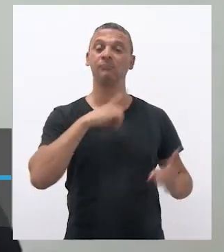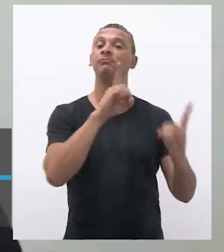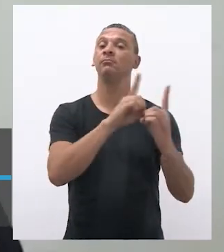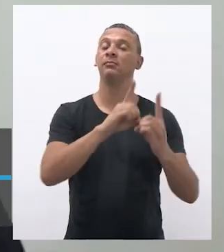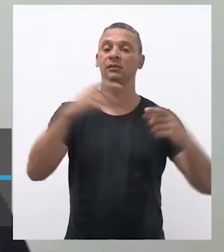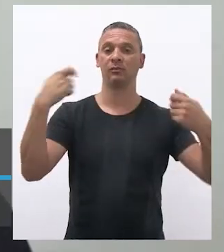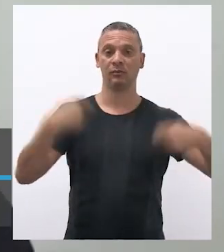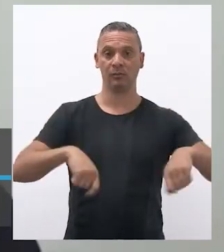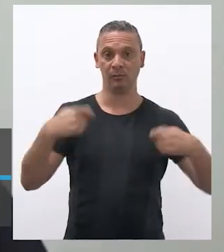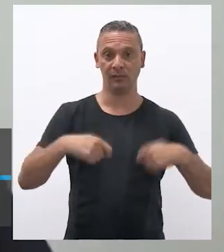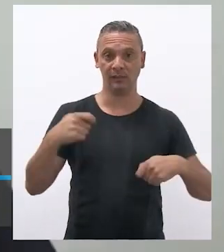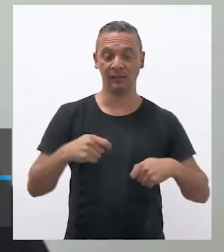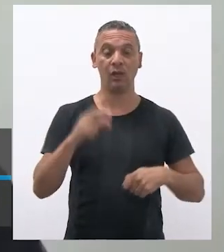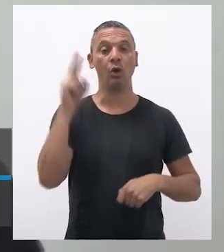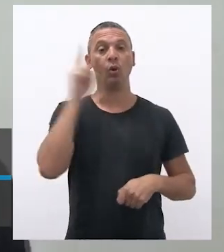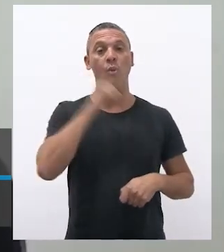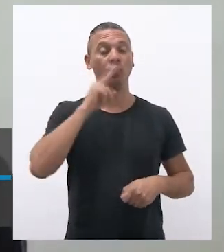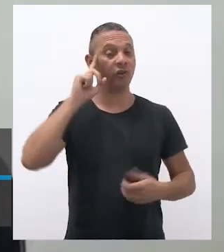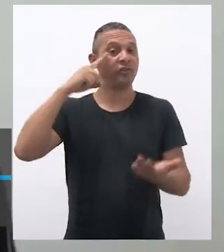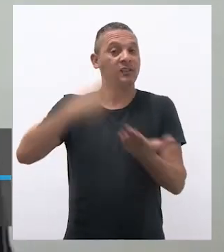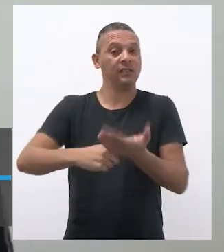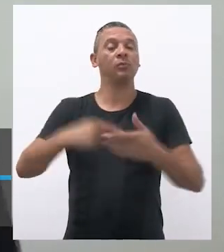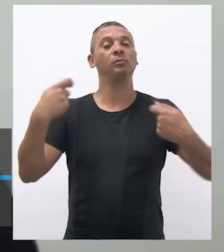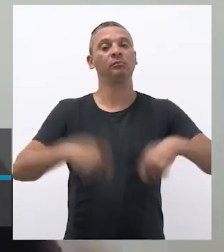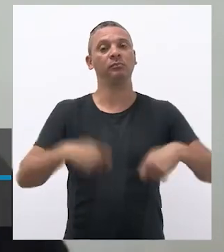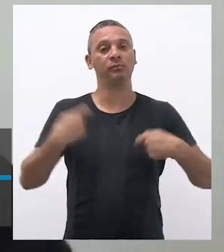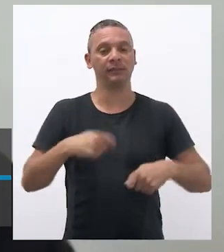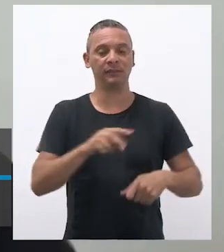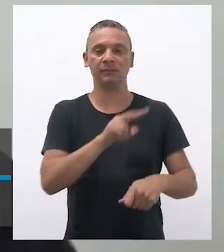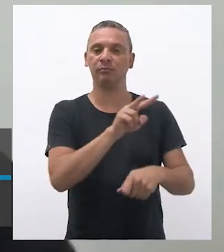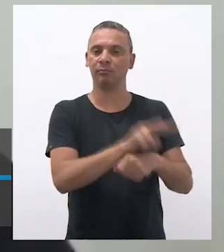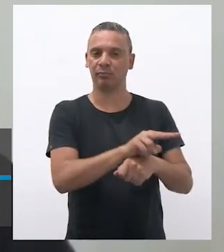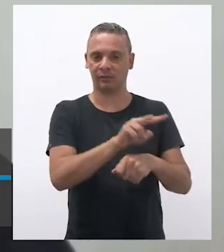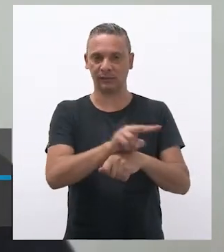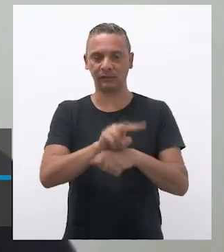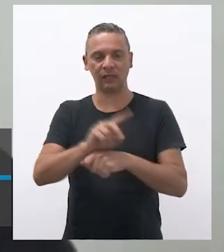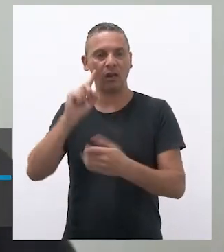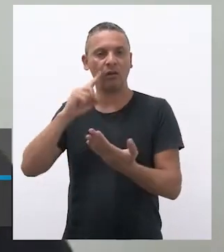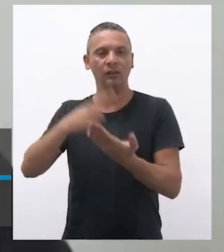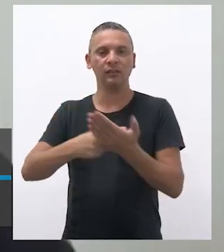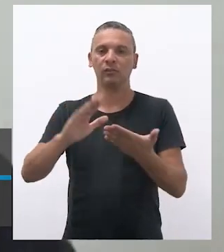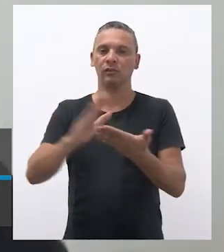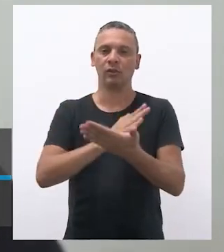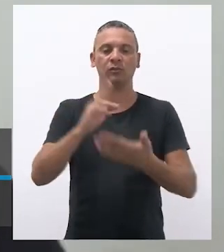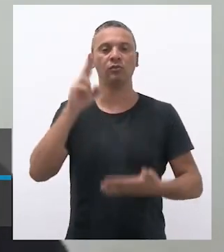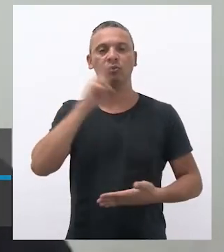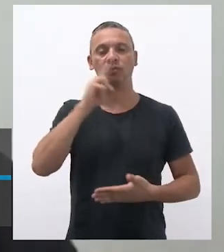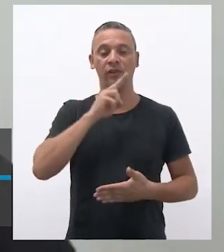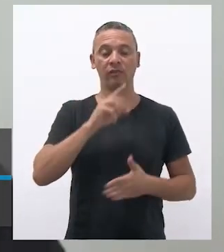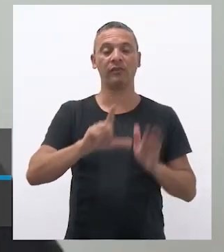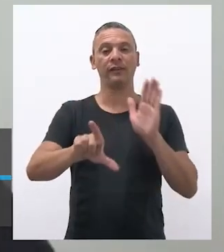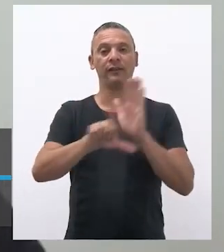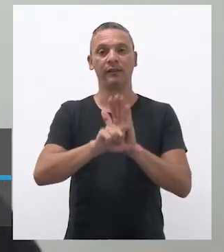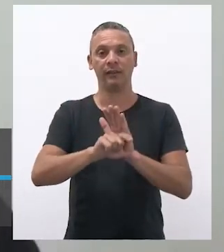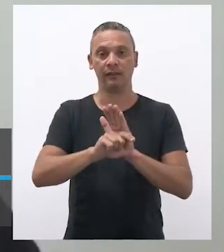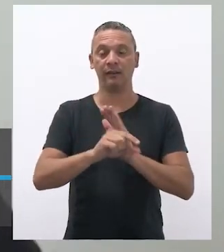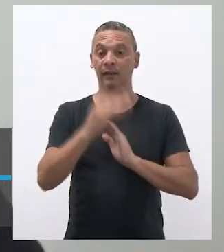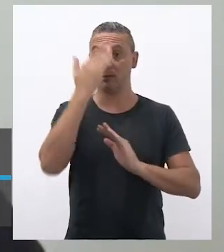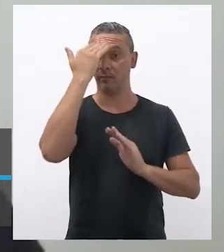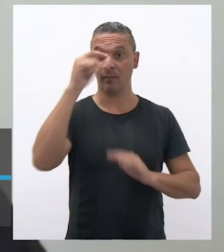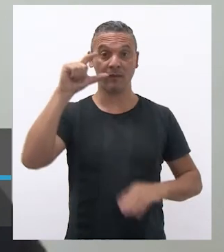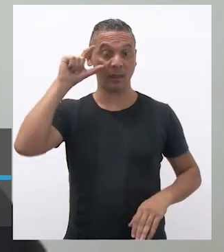para adoção de medidas urgentes, né, como o pedido de medidas protetivas de urgência da Lei Maria da Penha, o pedido de busca e apreensão